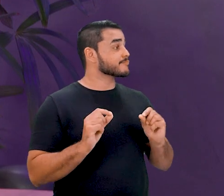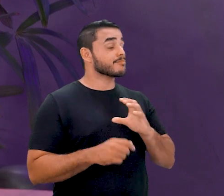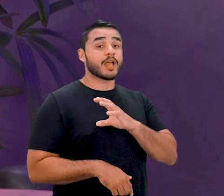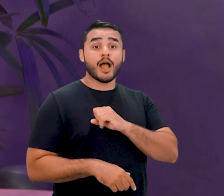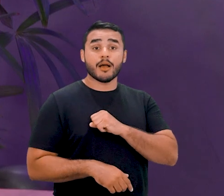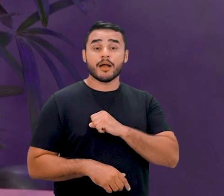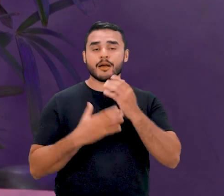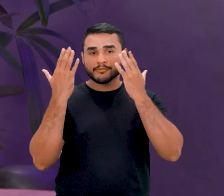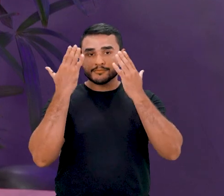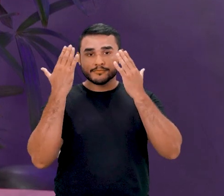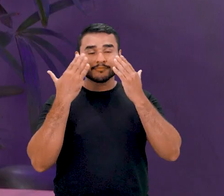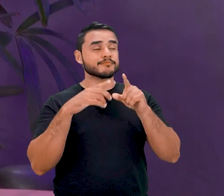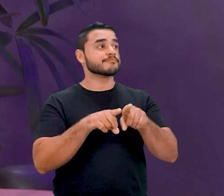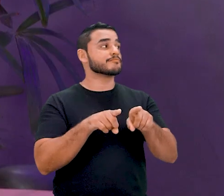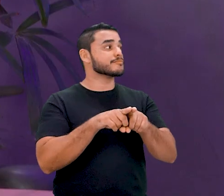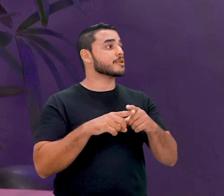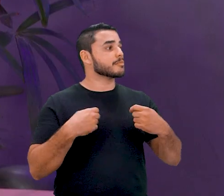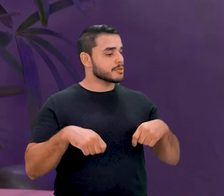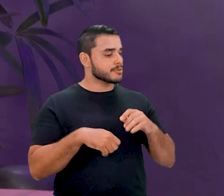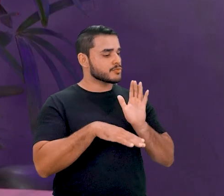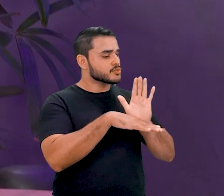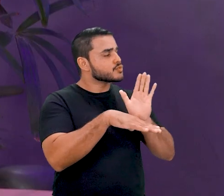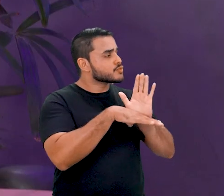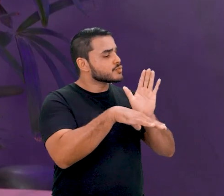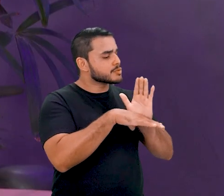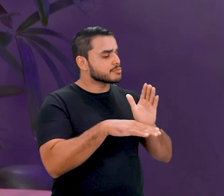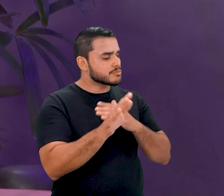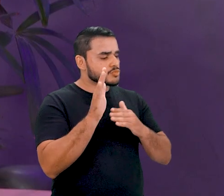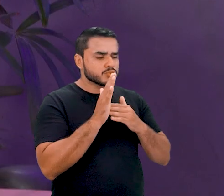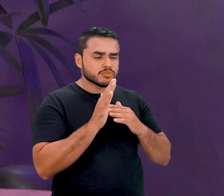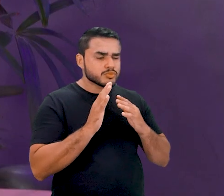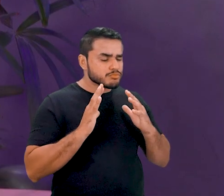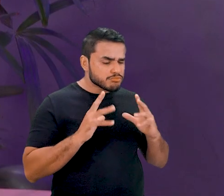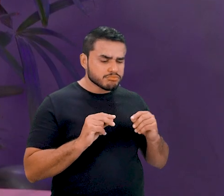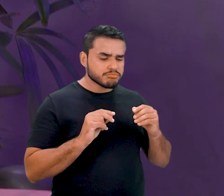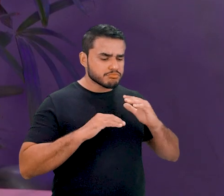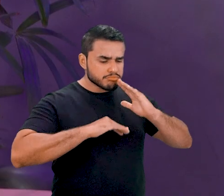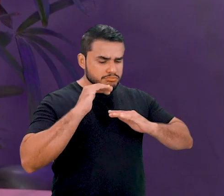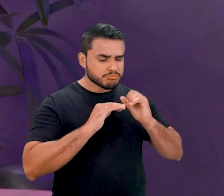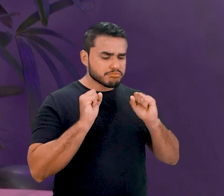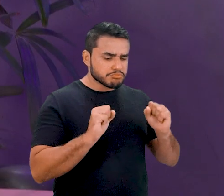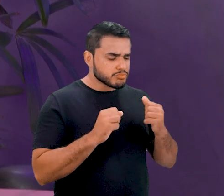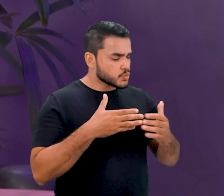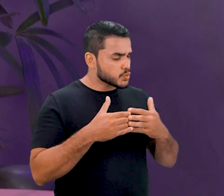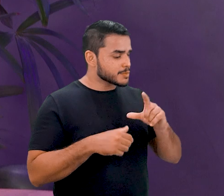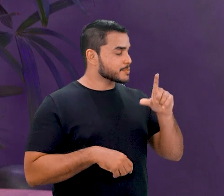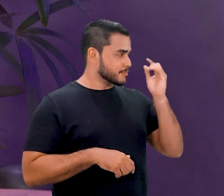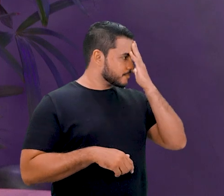amo ser psicóloga, mas eu entendi que eu posso ser tudo o que eu quiser profissionalmente. Legal. Então,